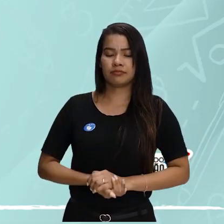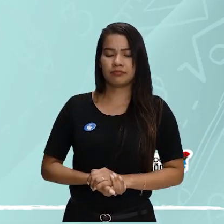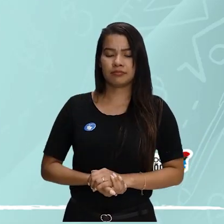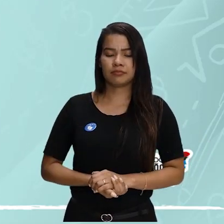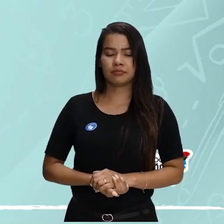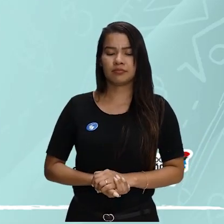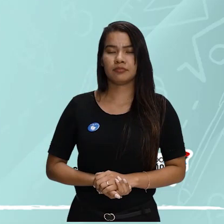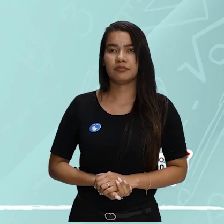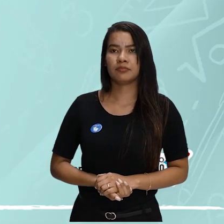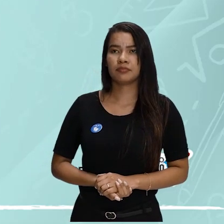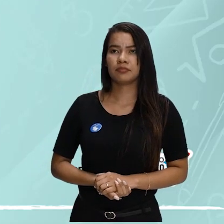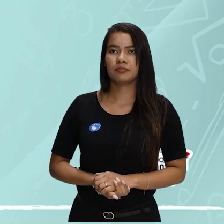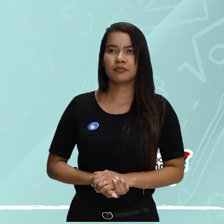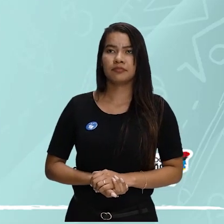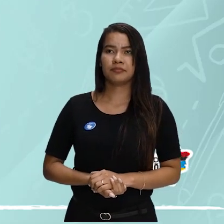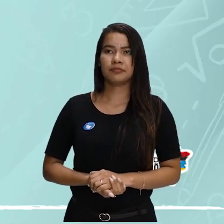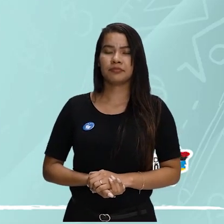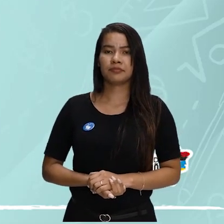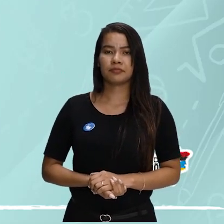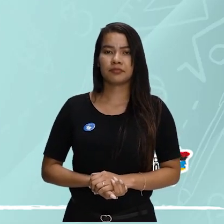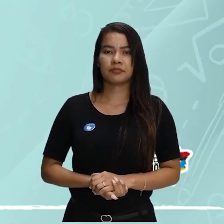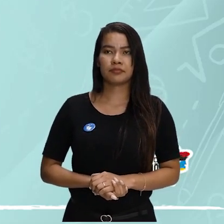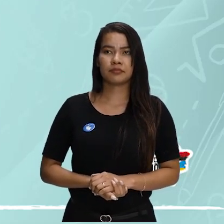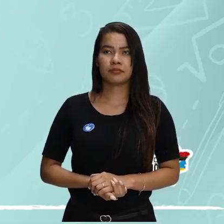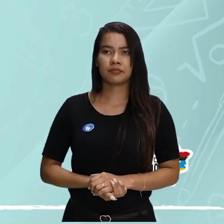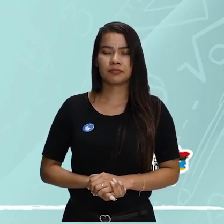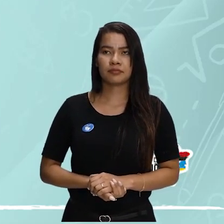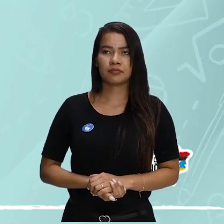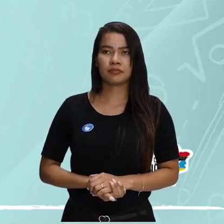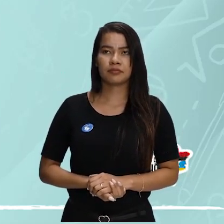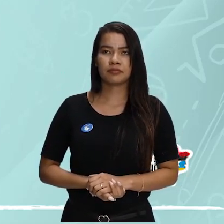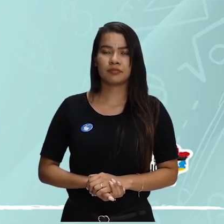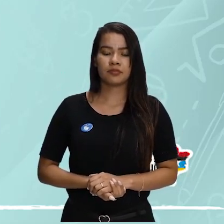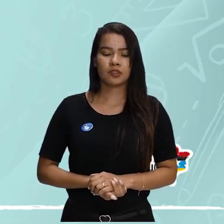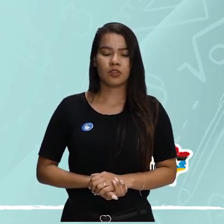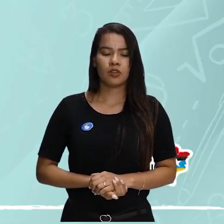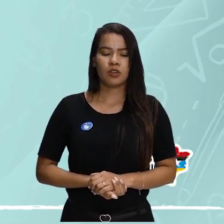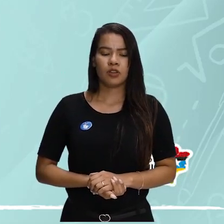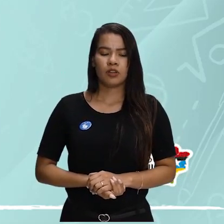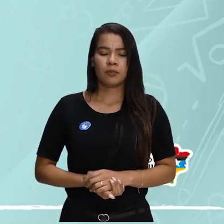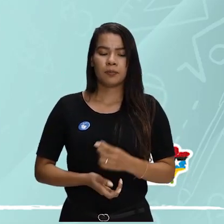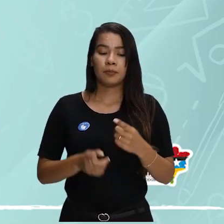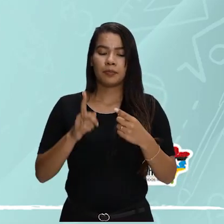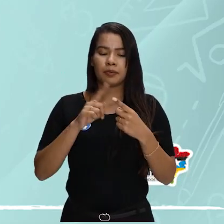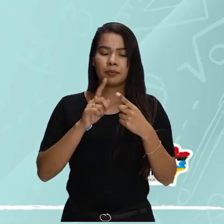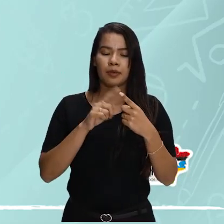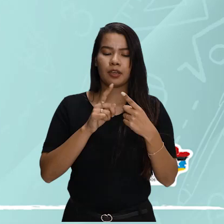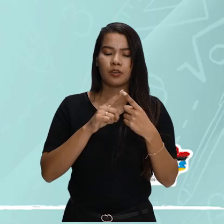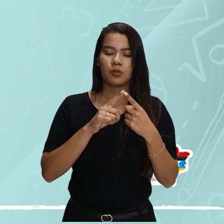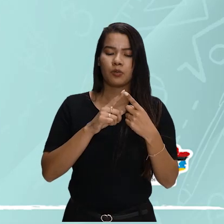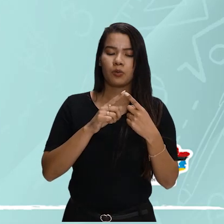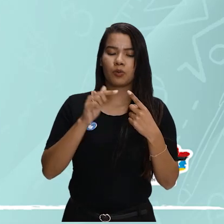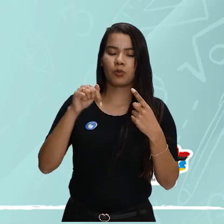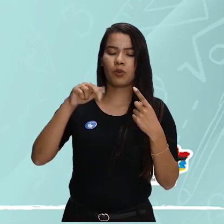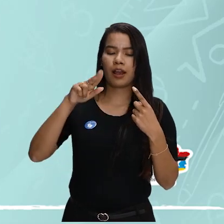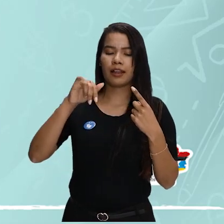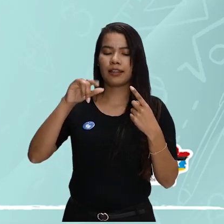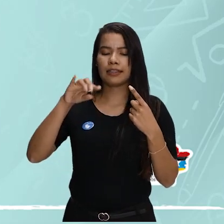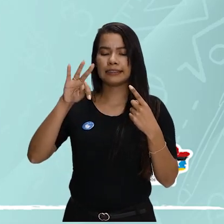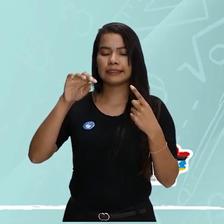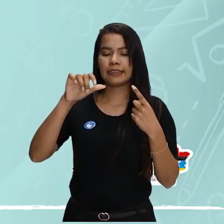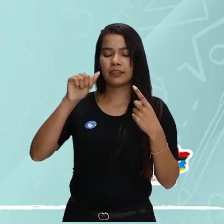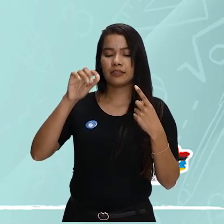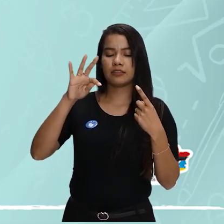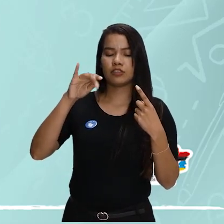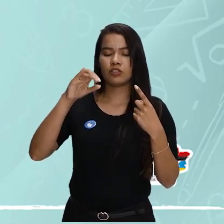Qualitativo nominal, pequeno, médio, grande. Volume do rio, quantitativo contínuo, tem a ver com medida. Número